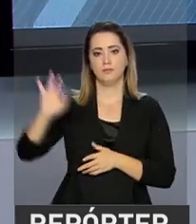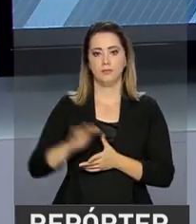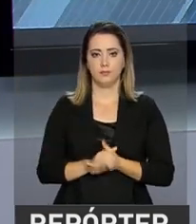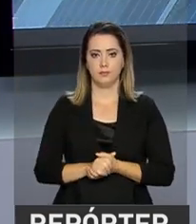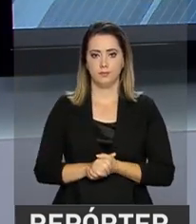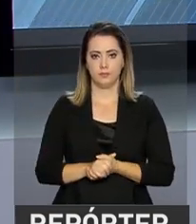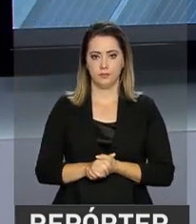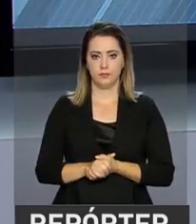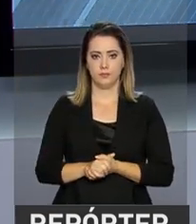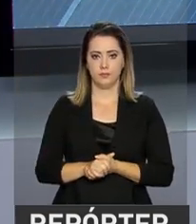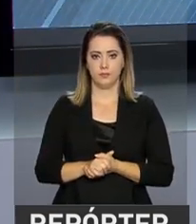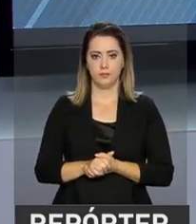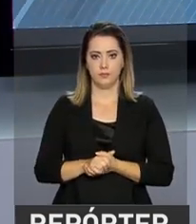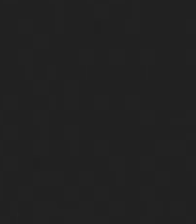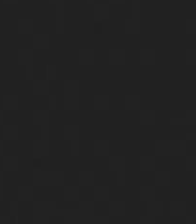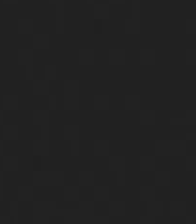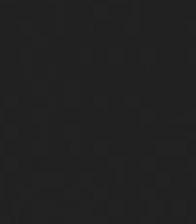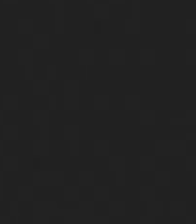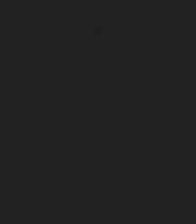do governo federal